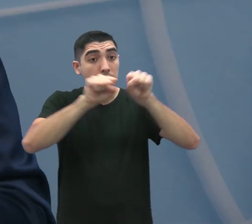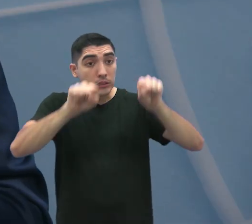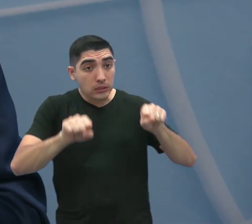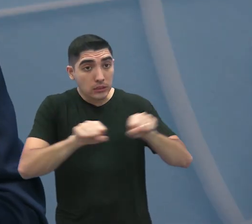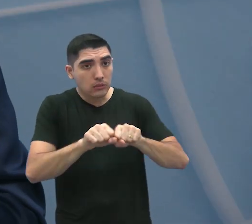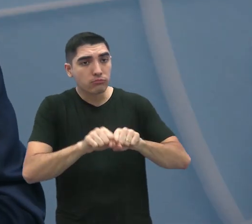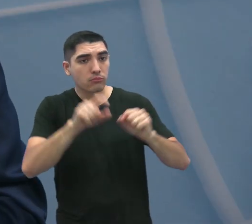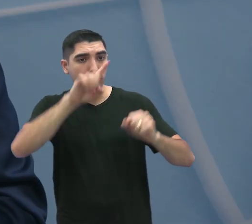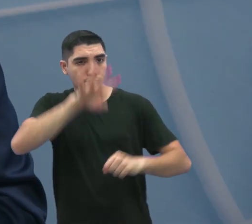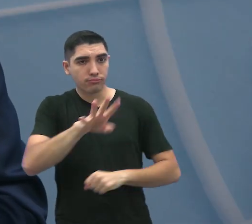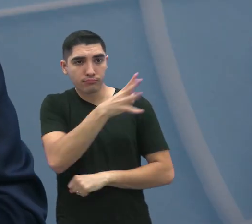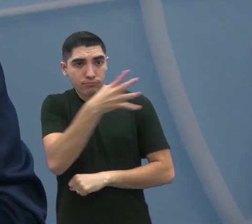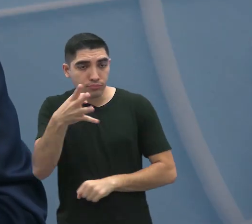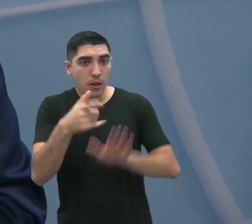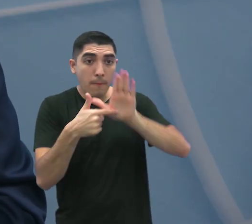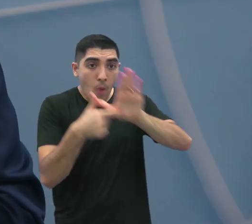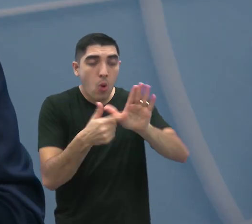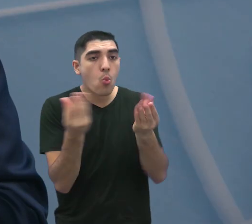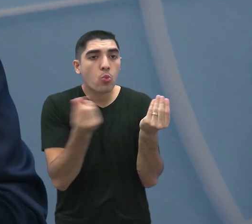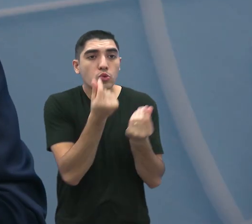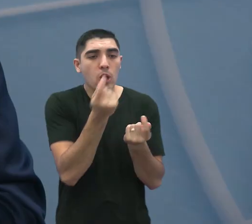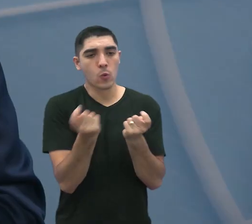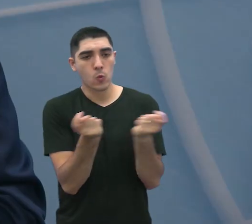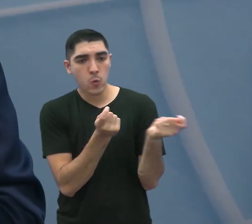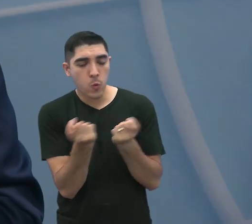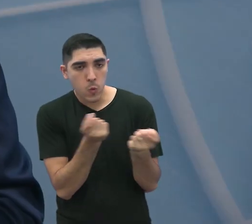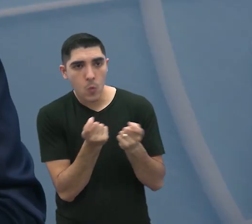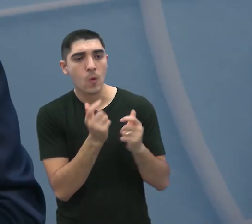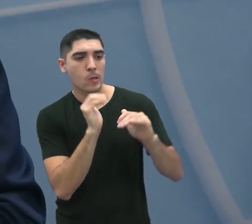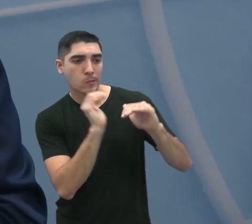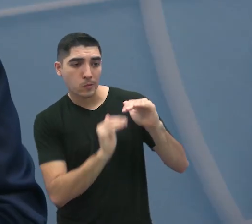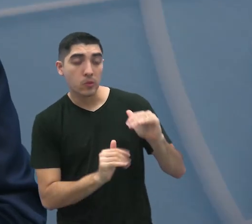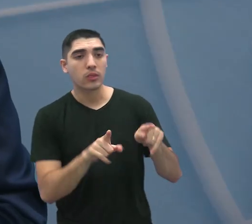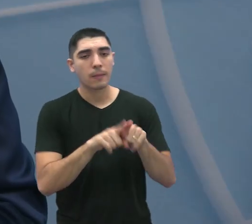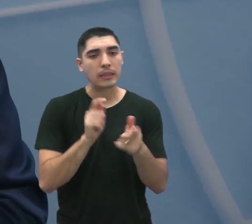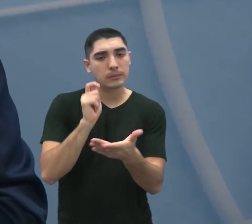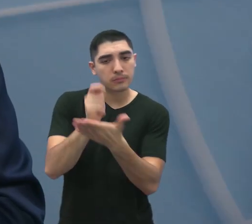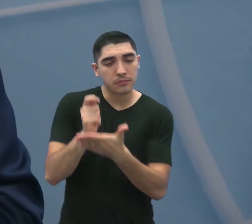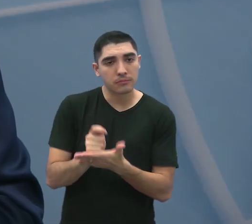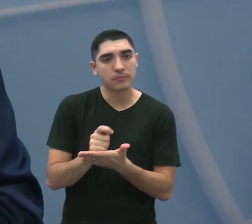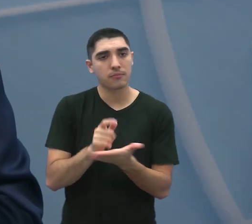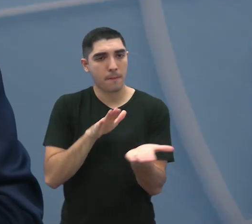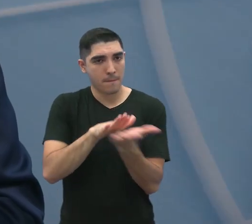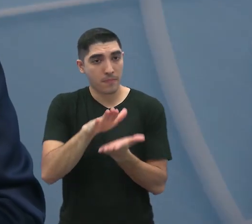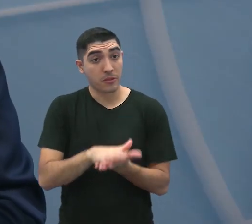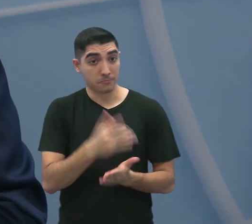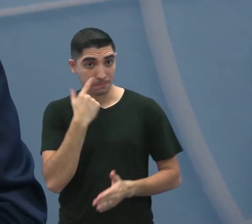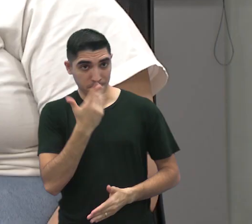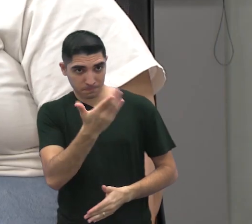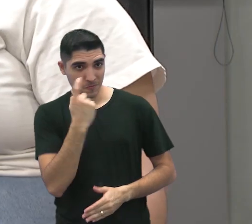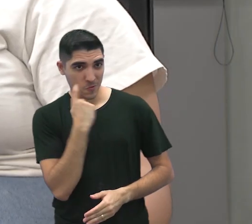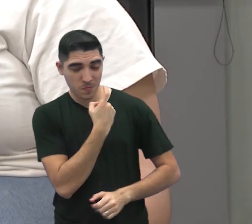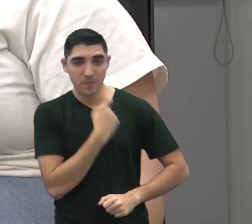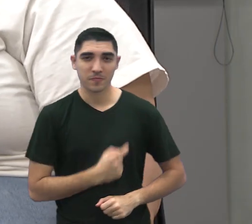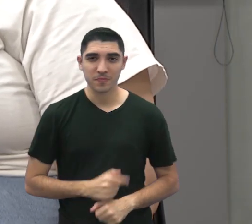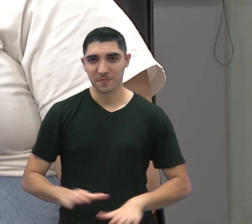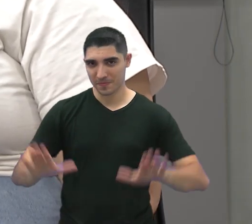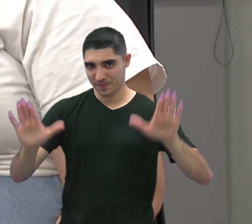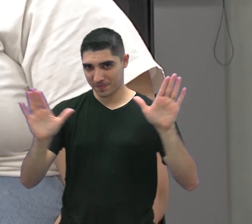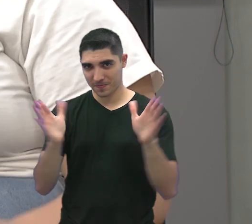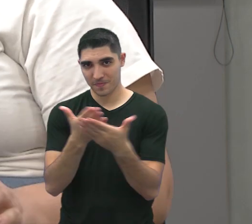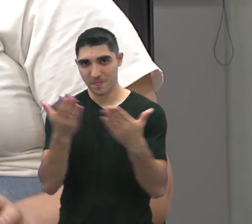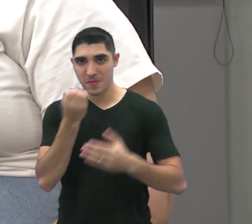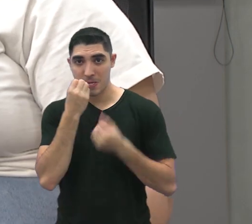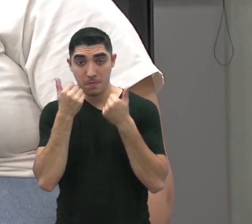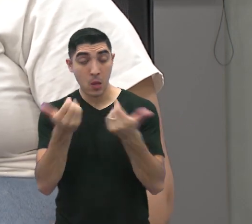para auxiliar no controle de receitas, né, e também de despesas. Luísa, é com você. Oi pessoal, tudo bem?